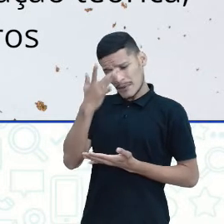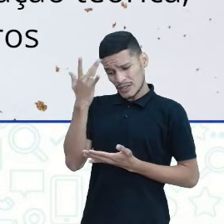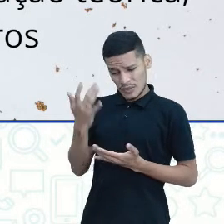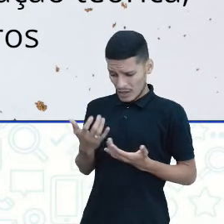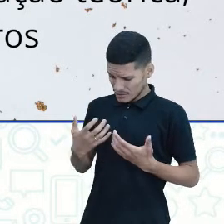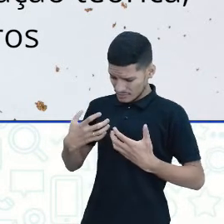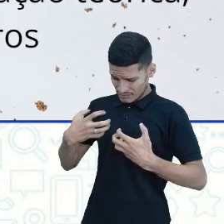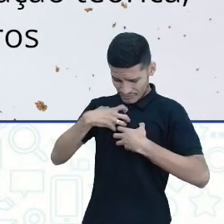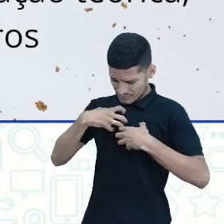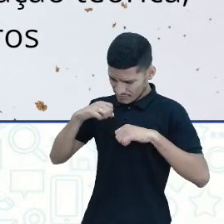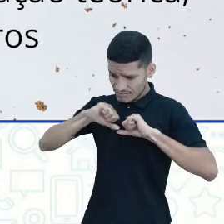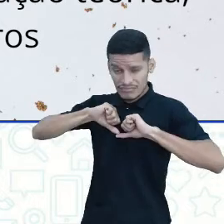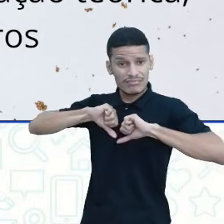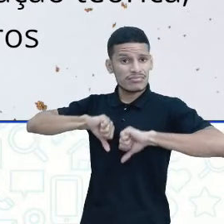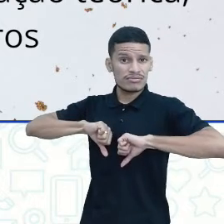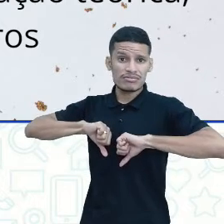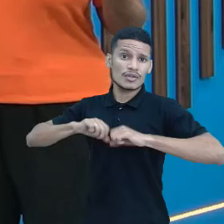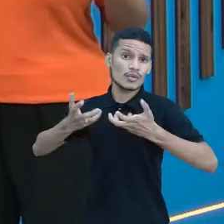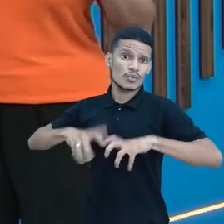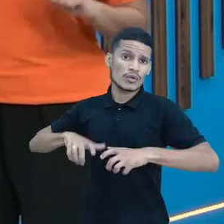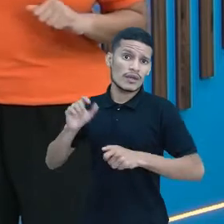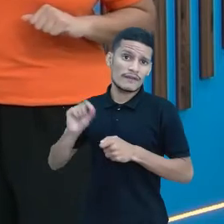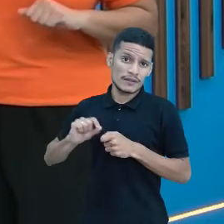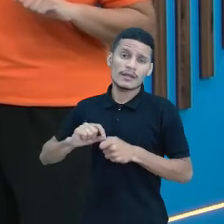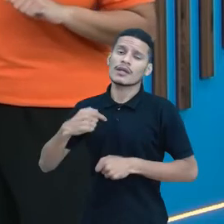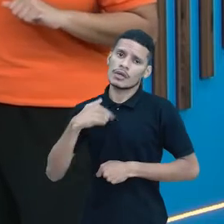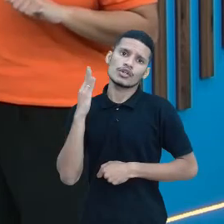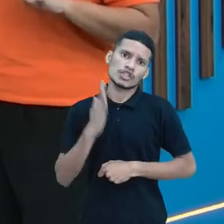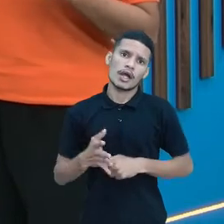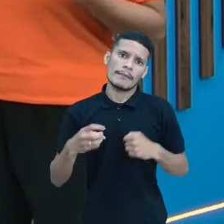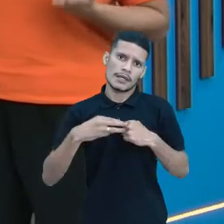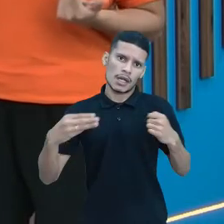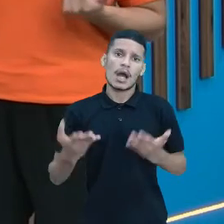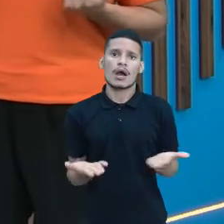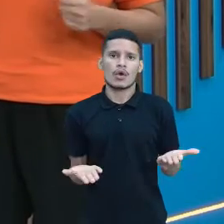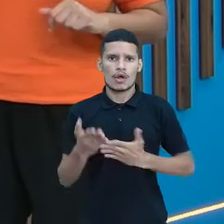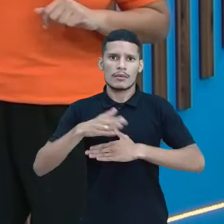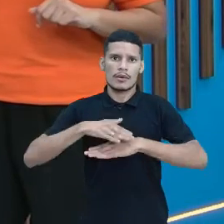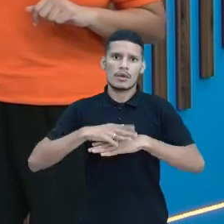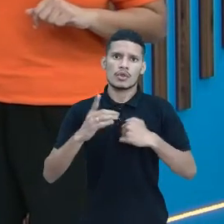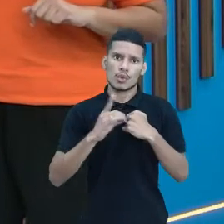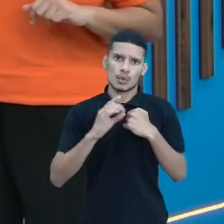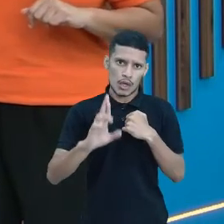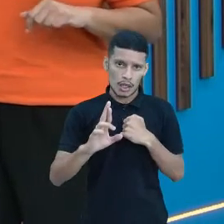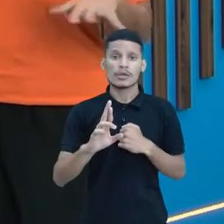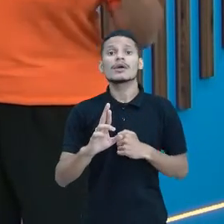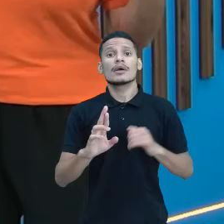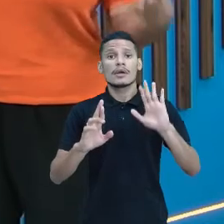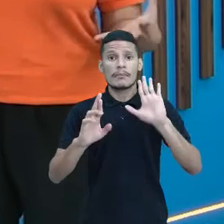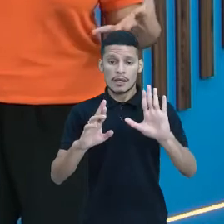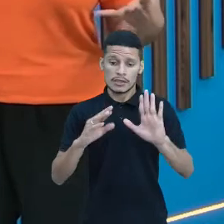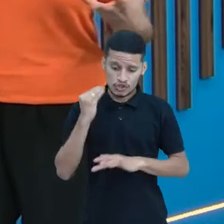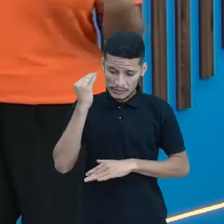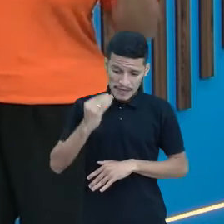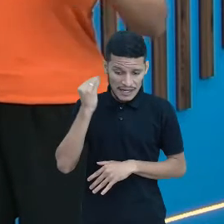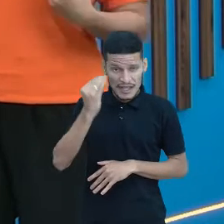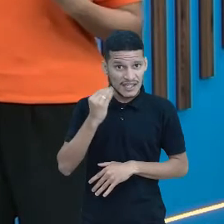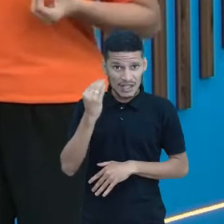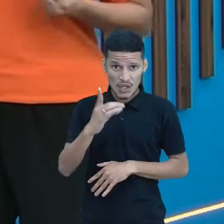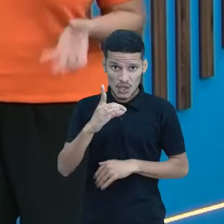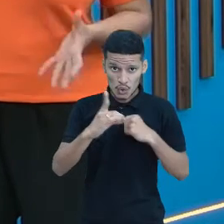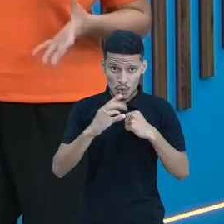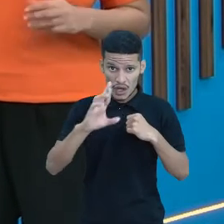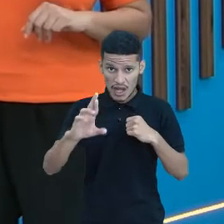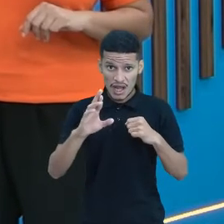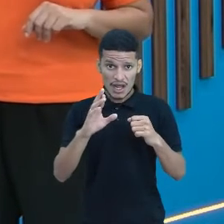desestimulante. Eu fiz mestrado e agora eu estou fazendo doutorado. E essa experiência de um doutorado